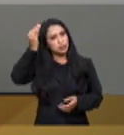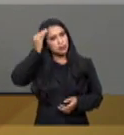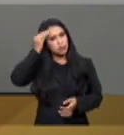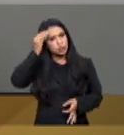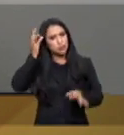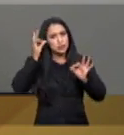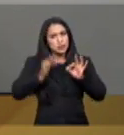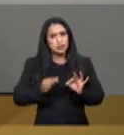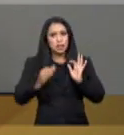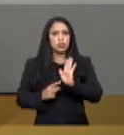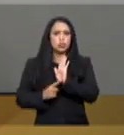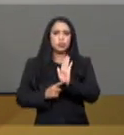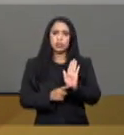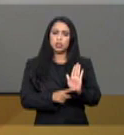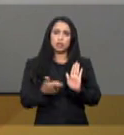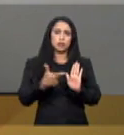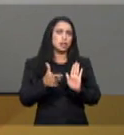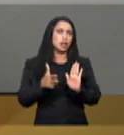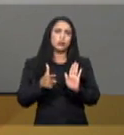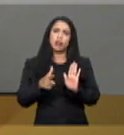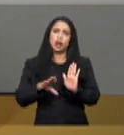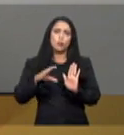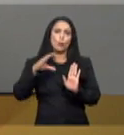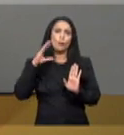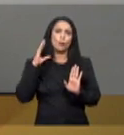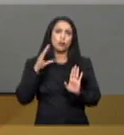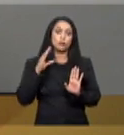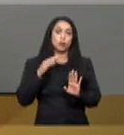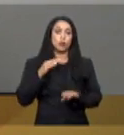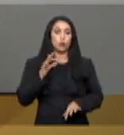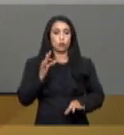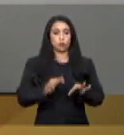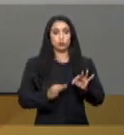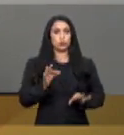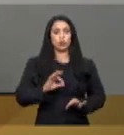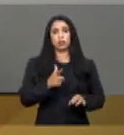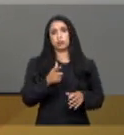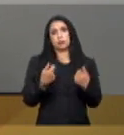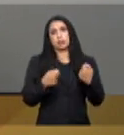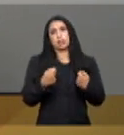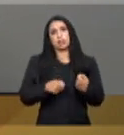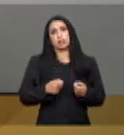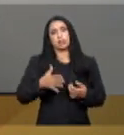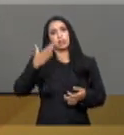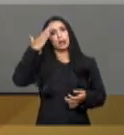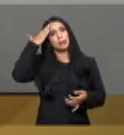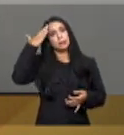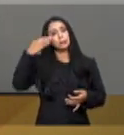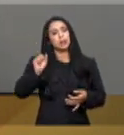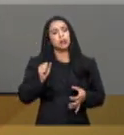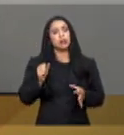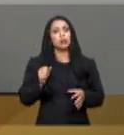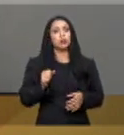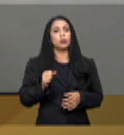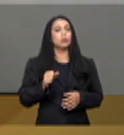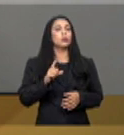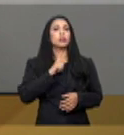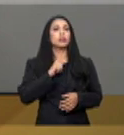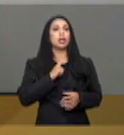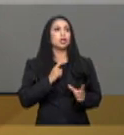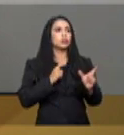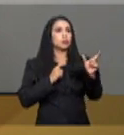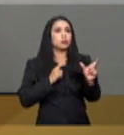explicitado, não a omissão no julgado. O julgador não é obrigado a acatar o raciocínio posto na causa no recurso por uma das